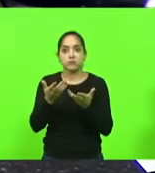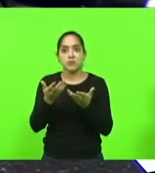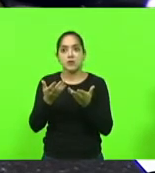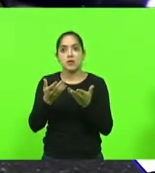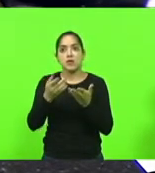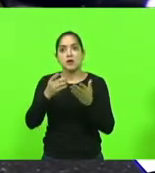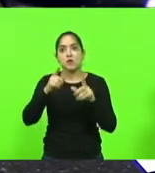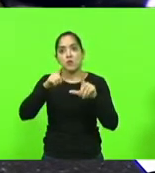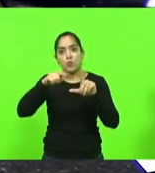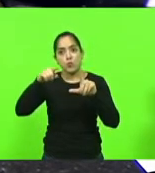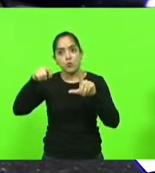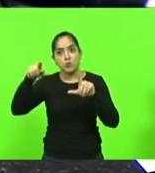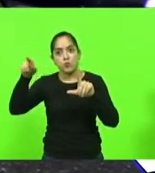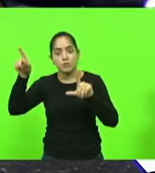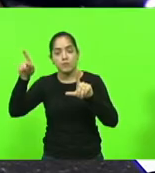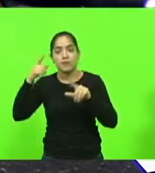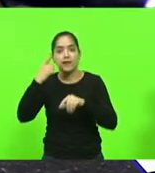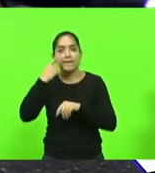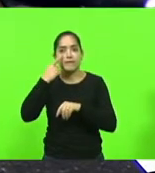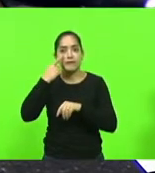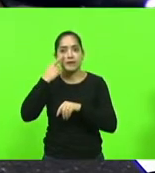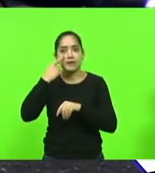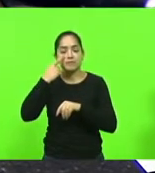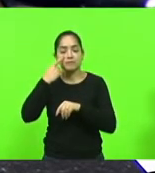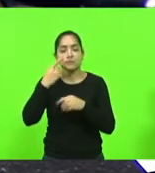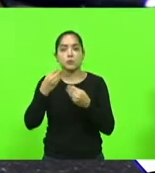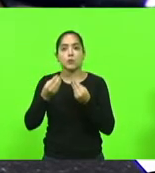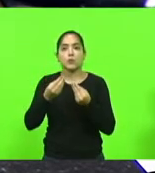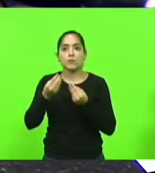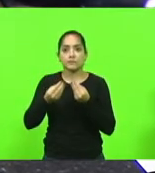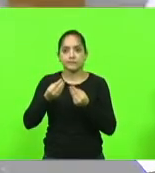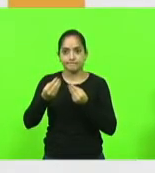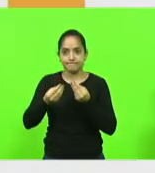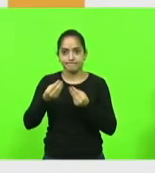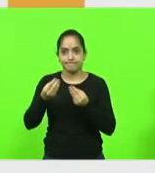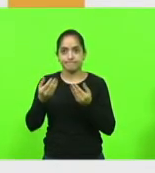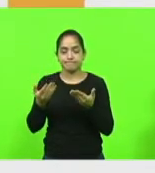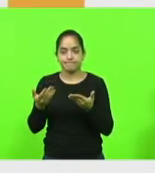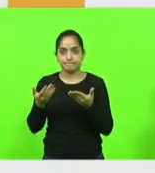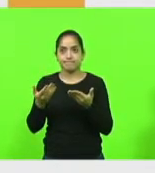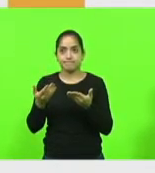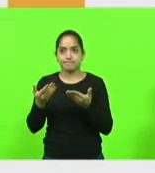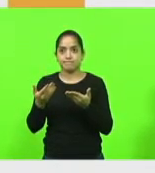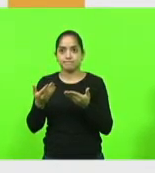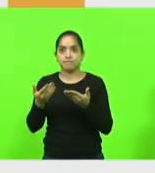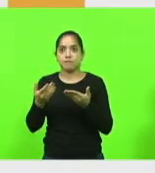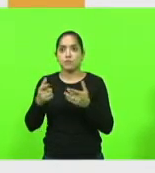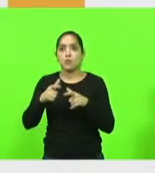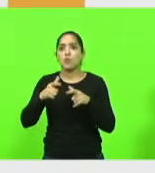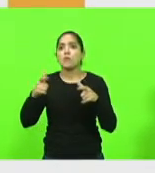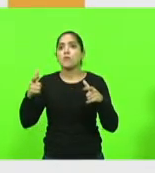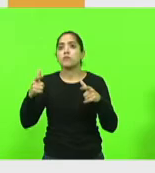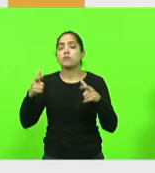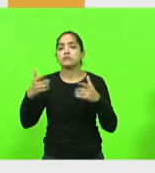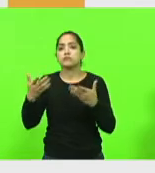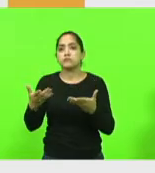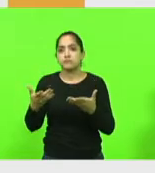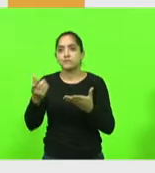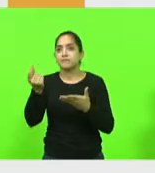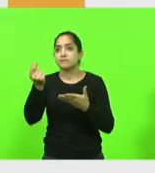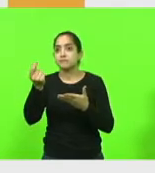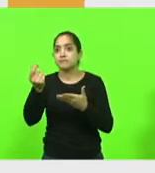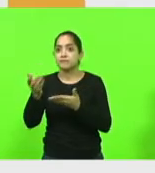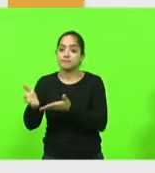gráfico para os senhores, para que os senhores possam acompanhar de onde está vindo a maior parte do